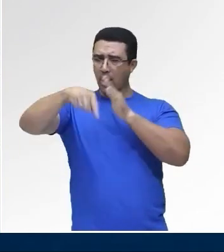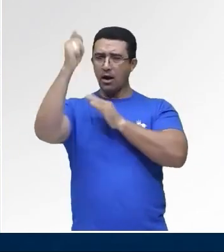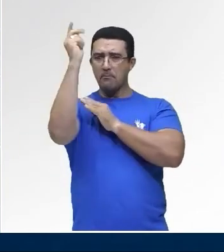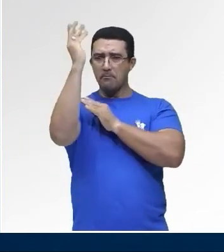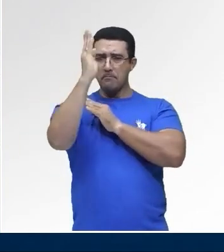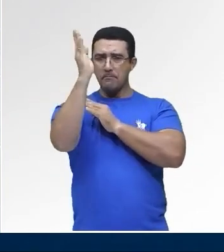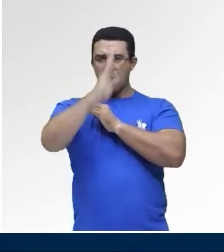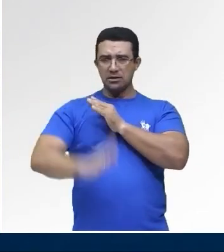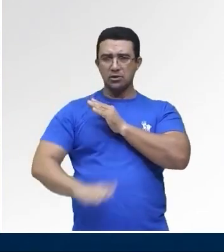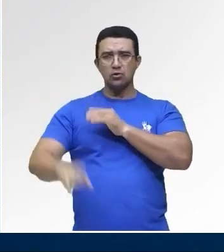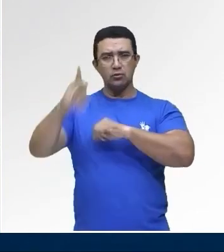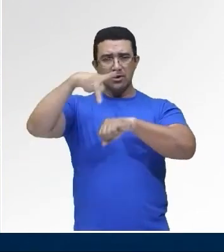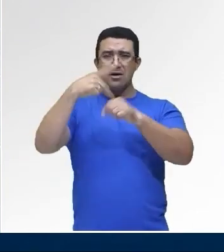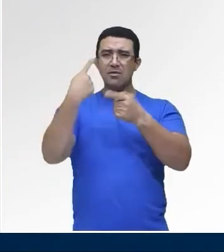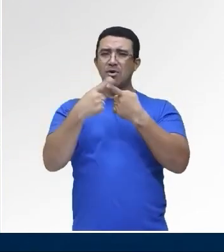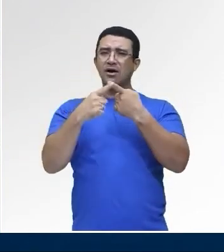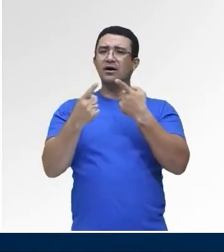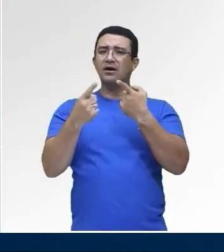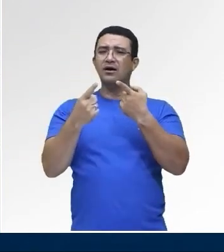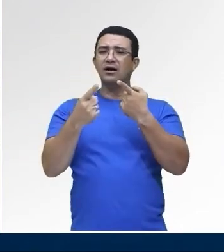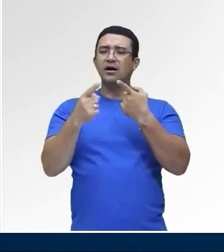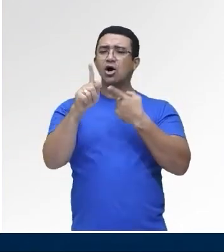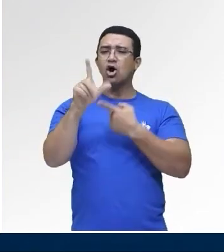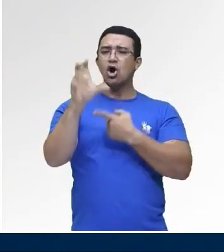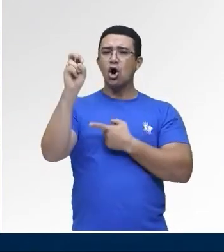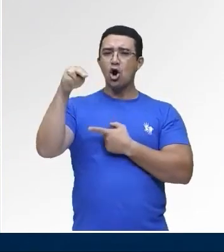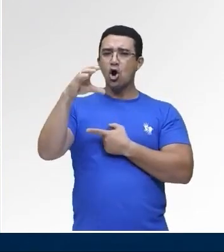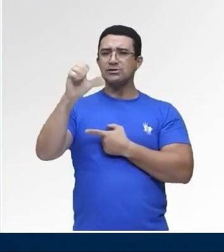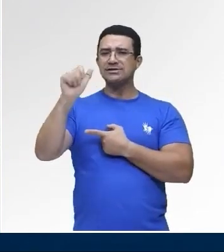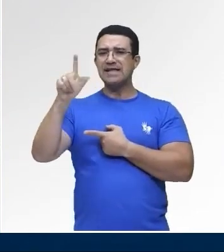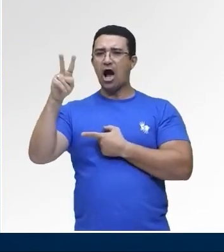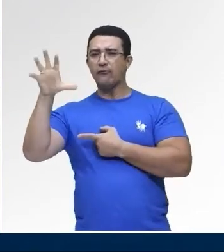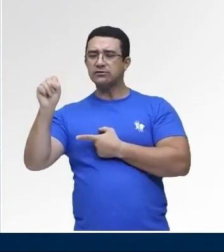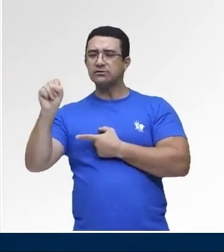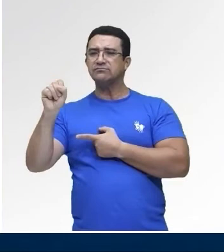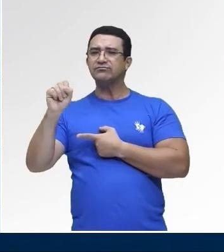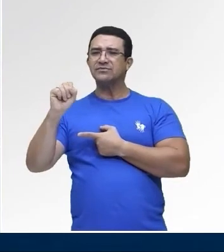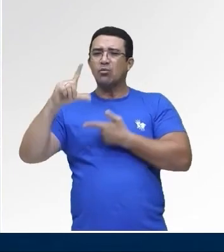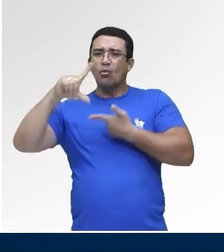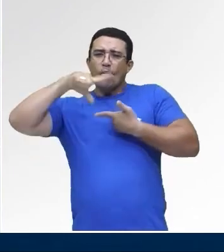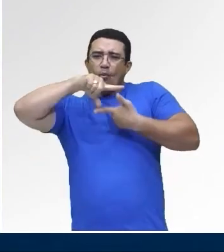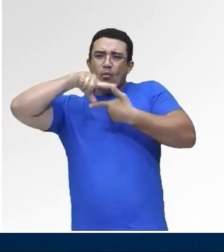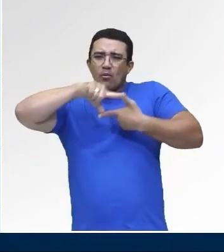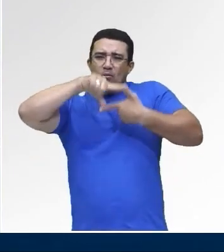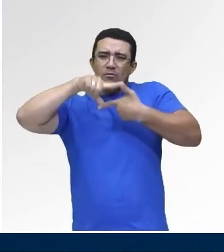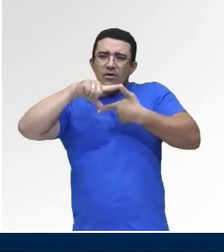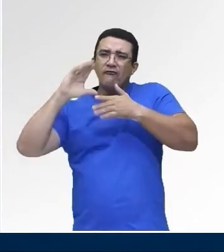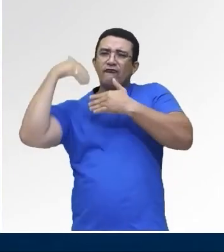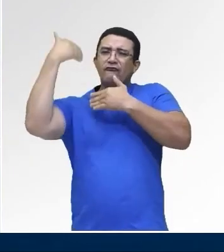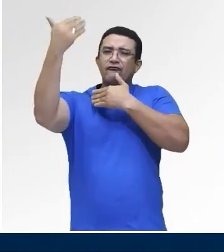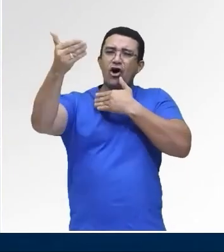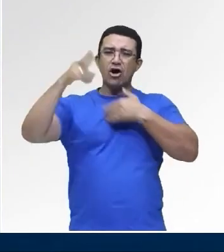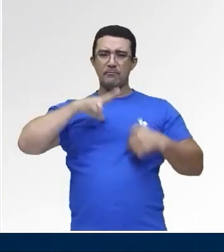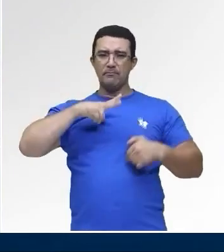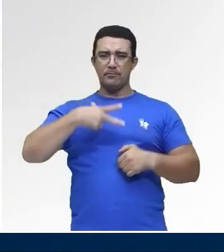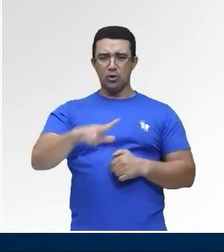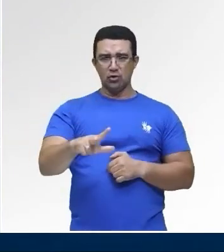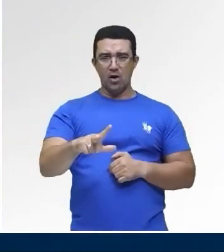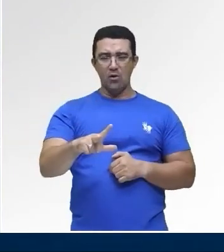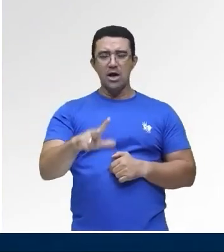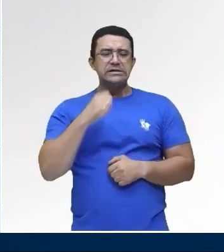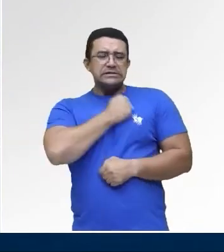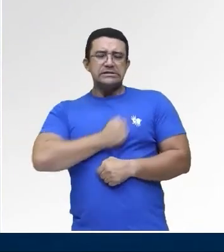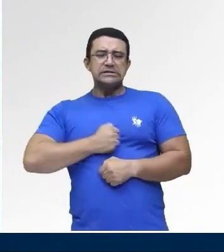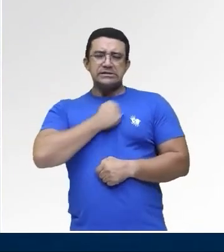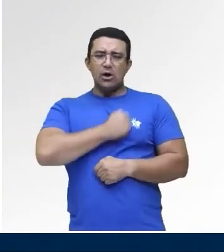que ele estava exilado, então ele sentia muita saudade das coisas aqui da nossa terra, né? Porque o Brasil é um